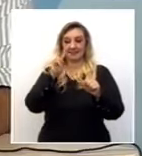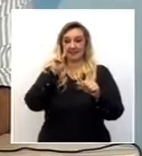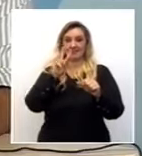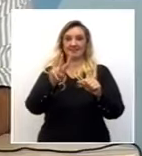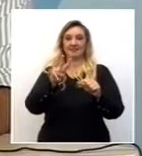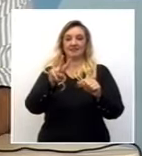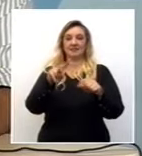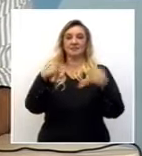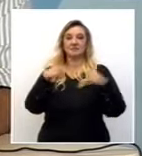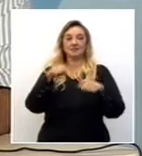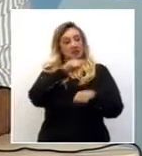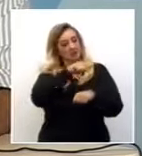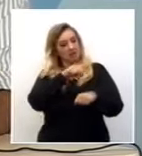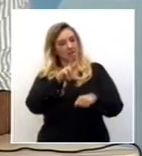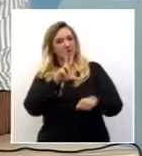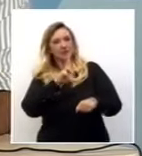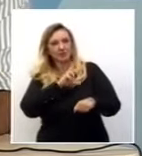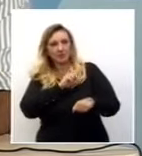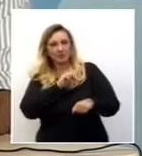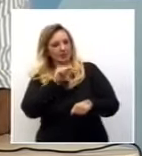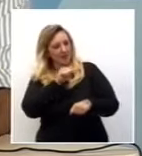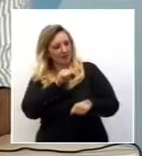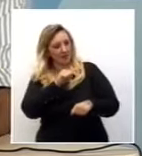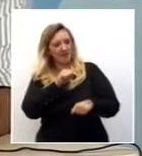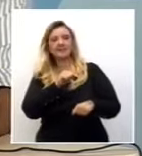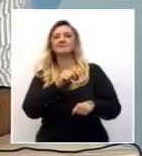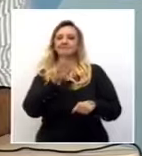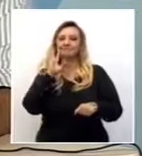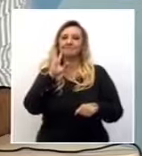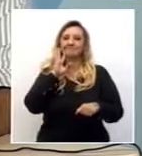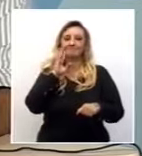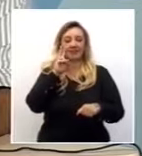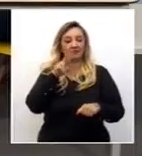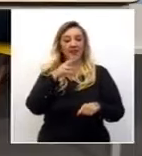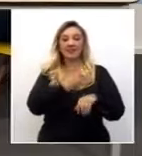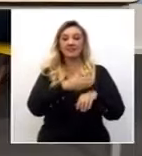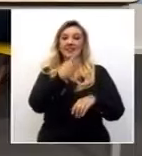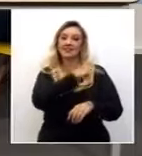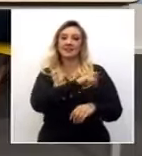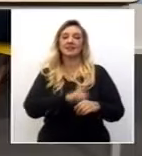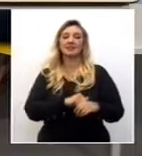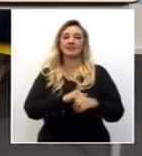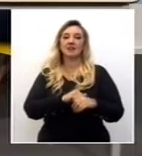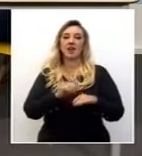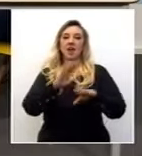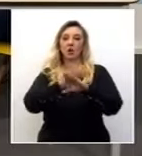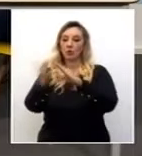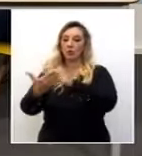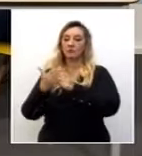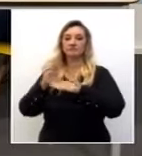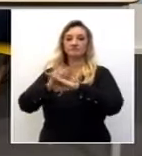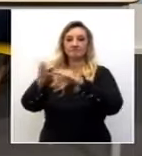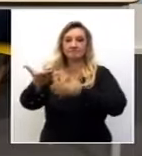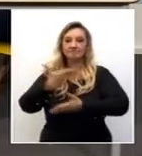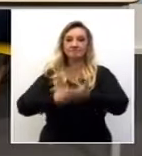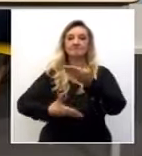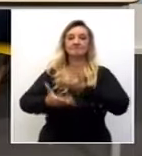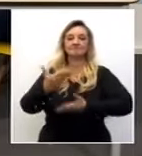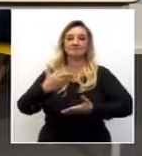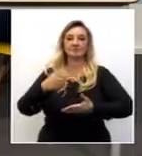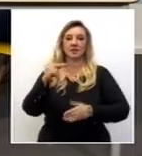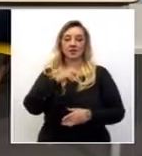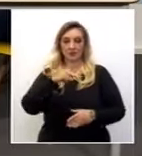a tarefa do colega, olha só, é uma construção colaborativa. O professor ele pode